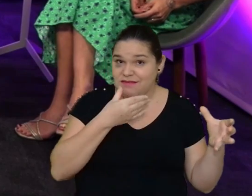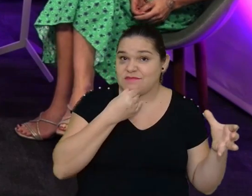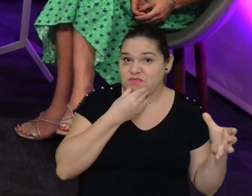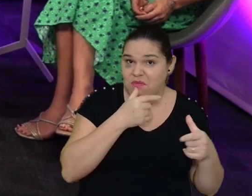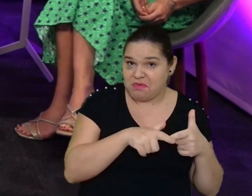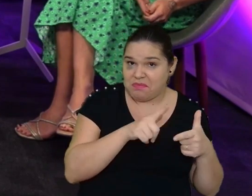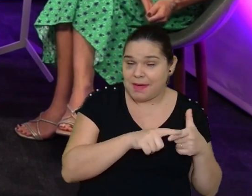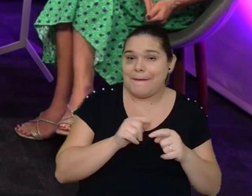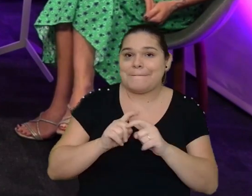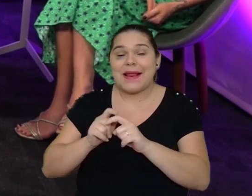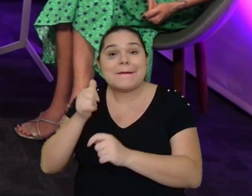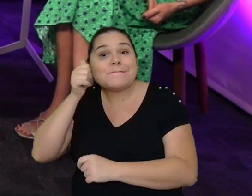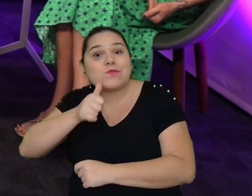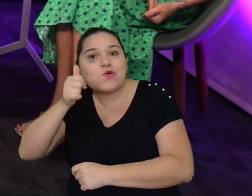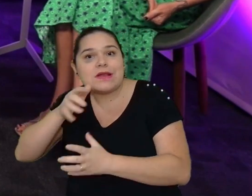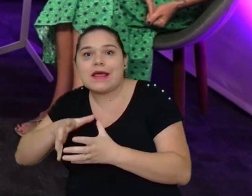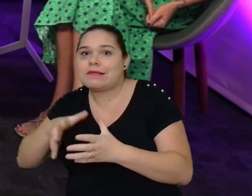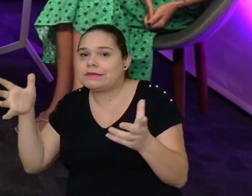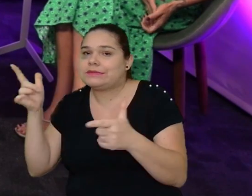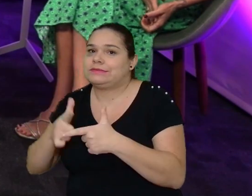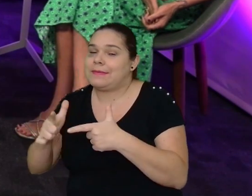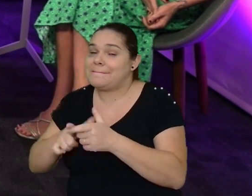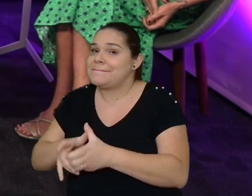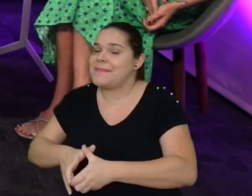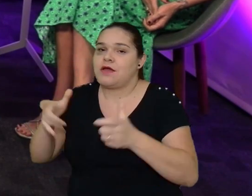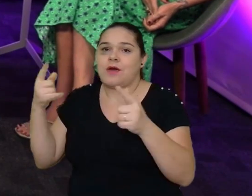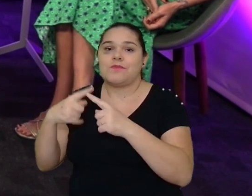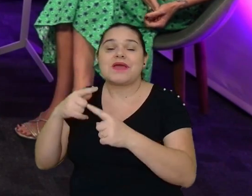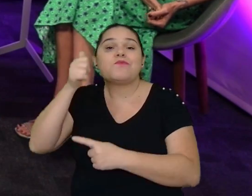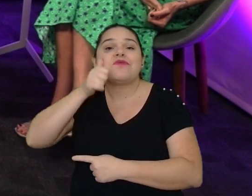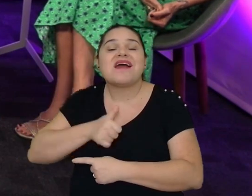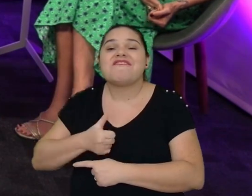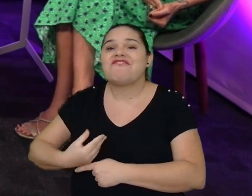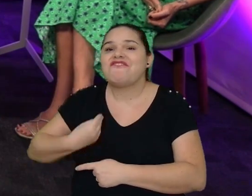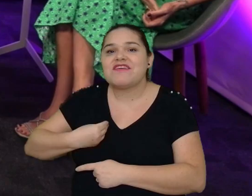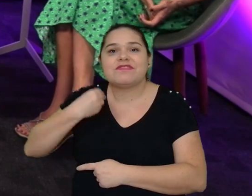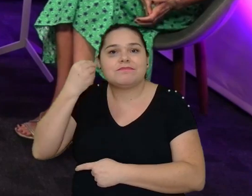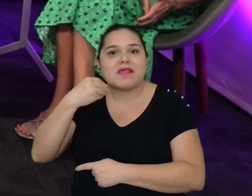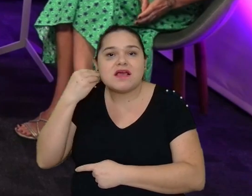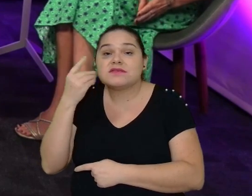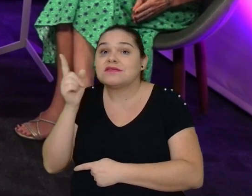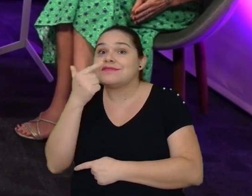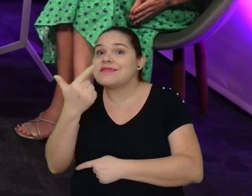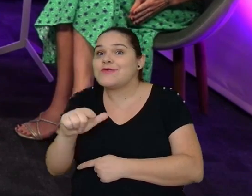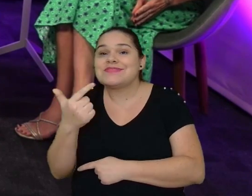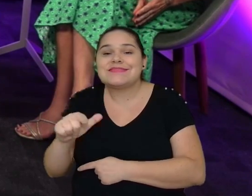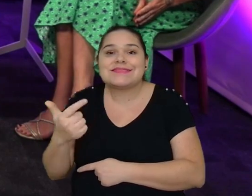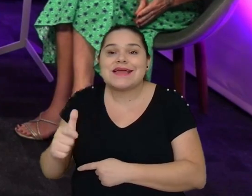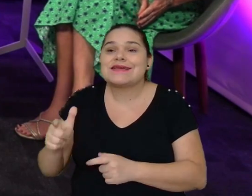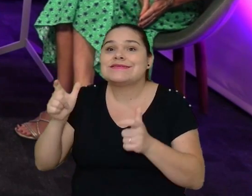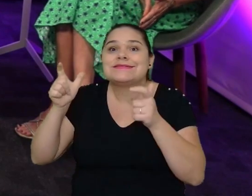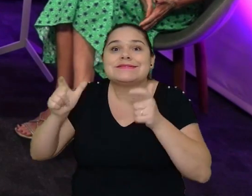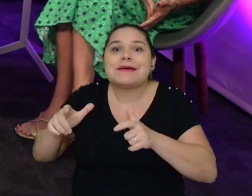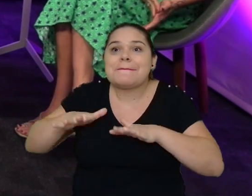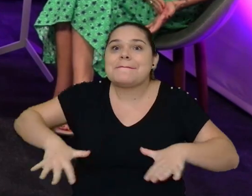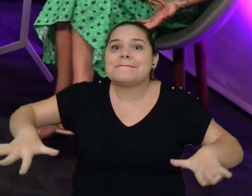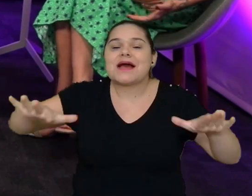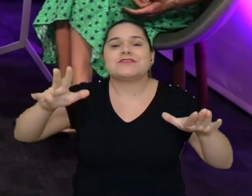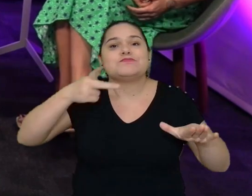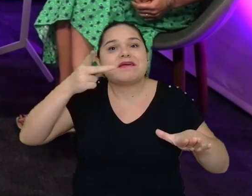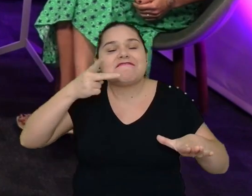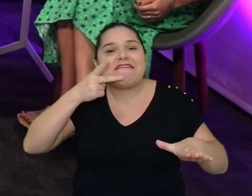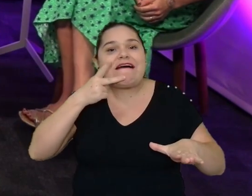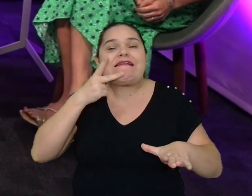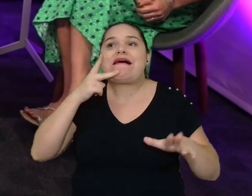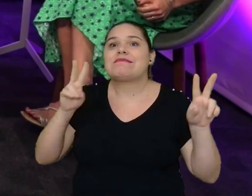muito solitária mesmo. Ela vive isso, ela não tem o espaço de fazer o luto de não conseguir engravidar, de quando ela tem um problema, quando